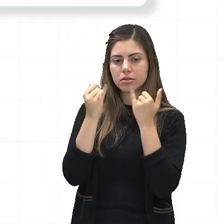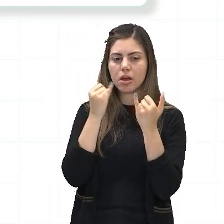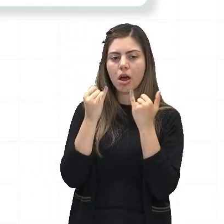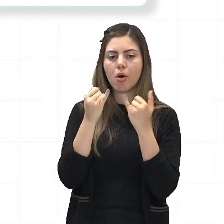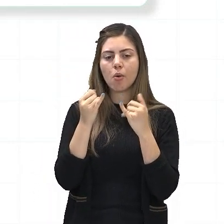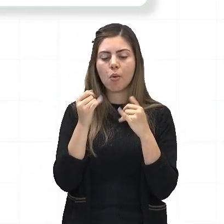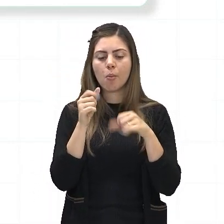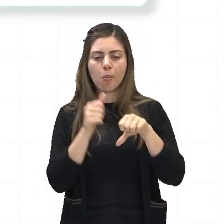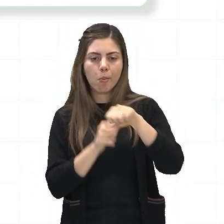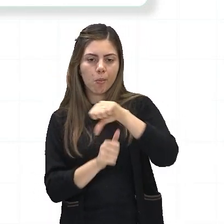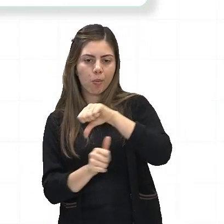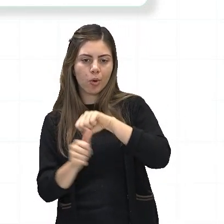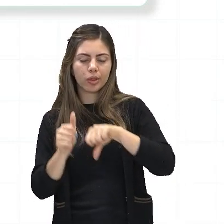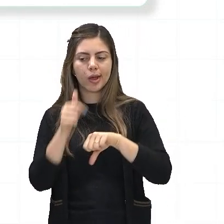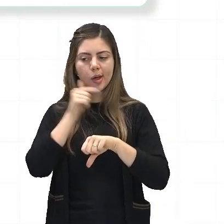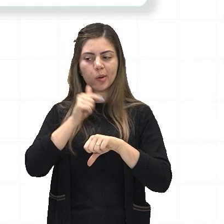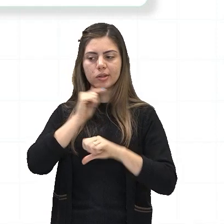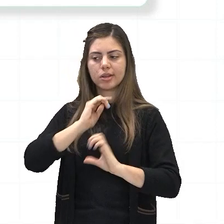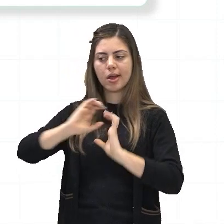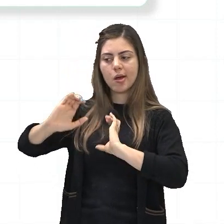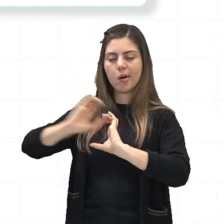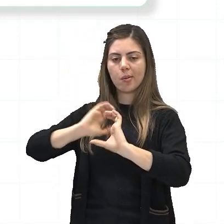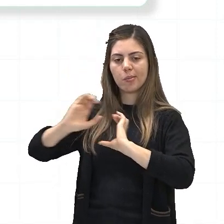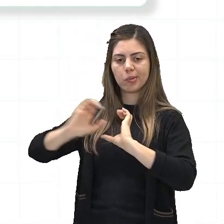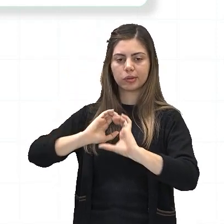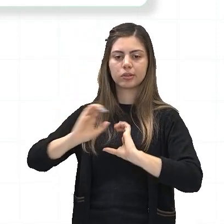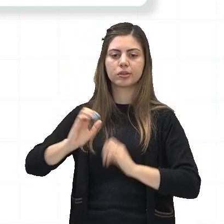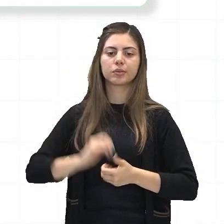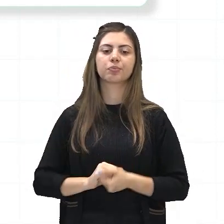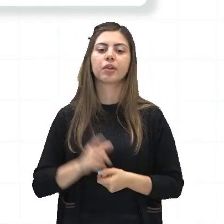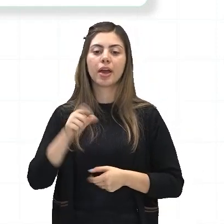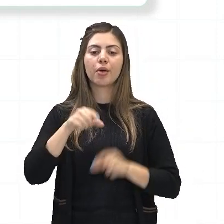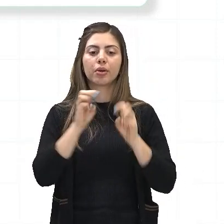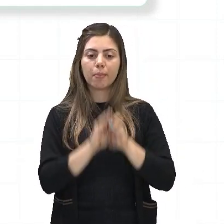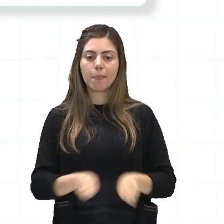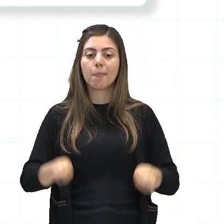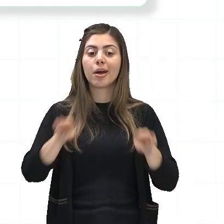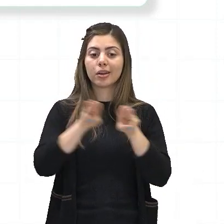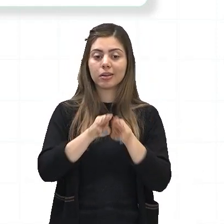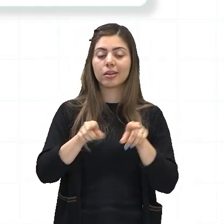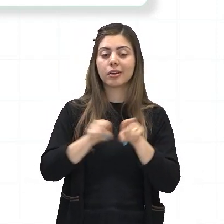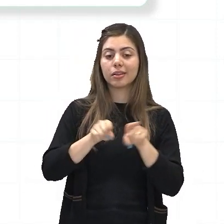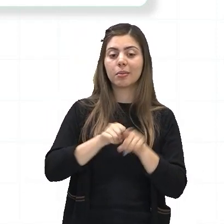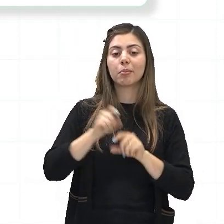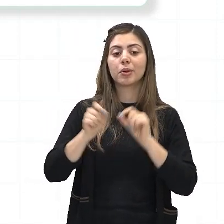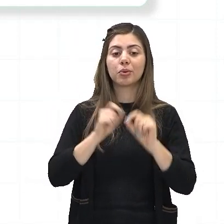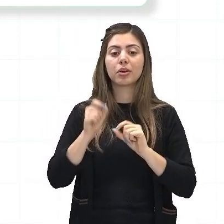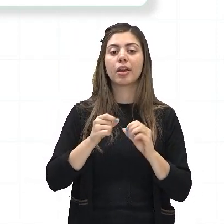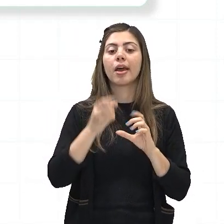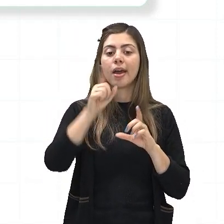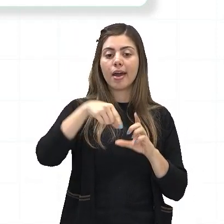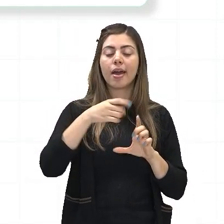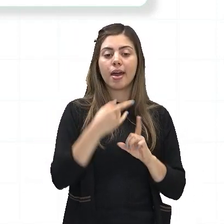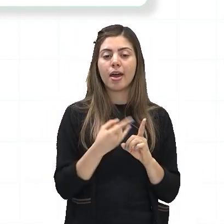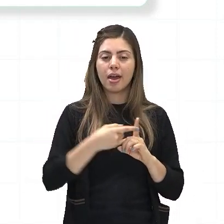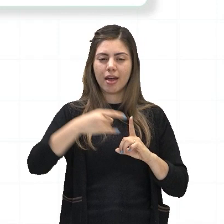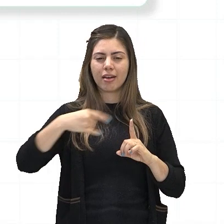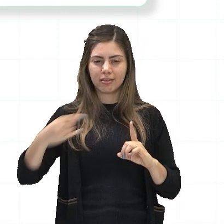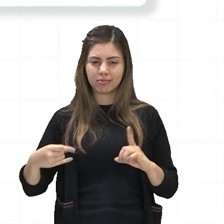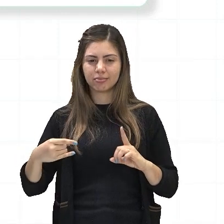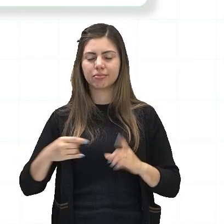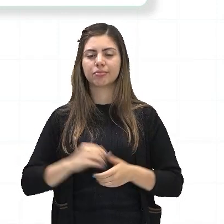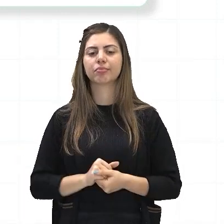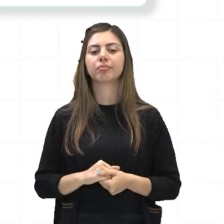e servir para a comunicação. E eles estão relacionados com magnetismo e com ondas eletromagnéticas. E olha aí no exemplo, nós